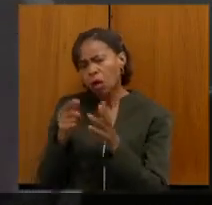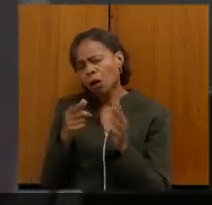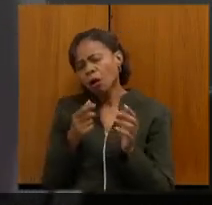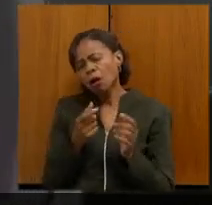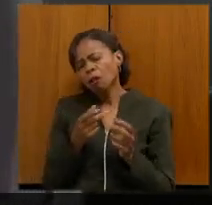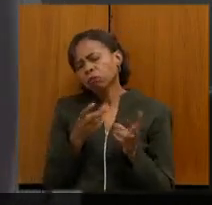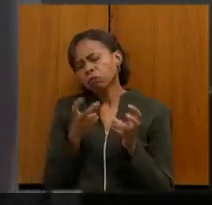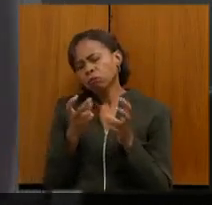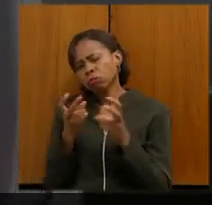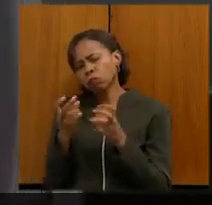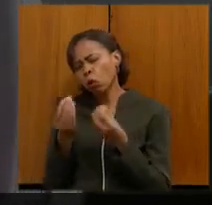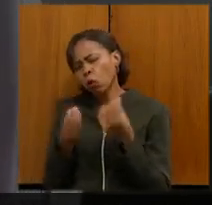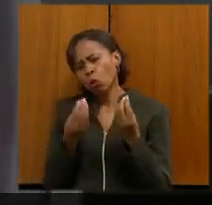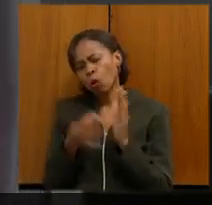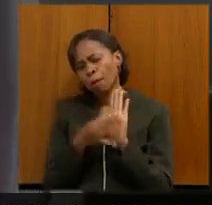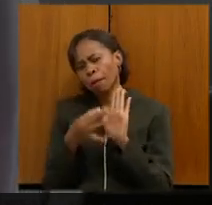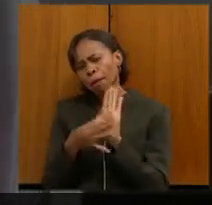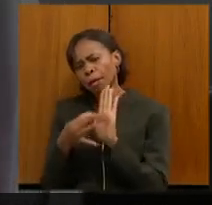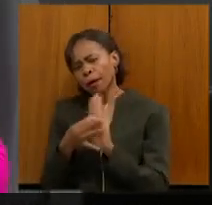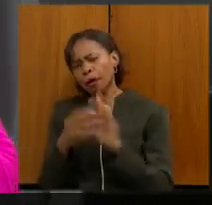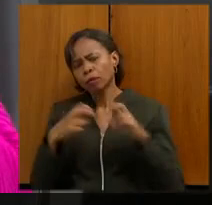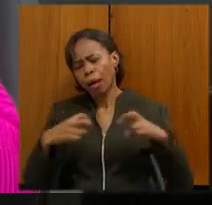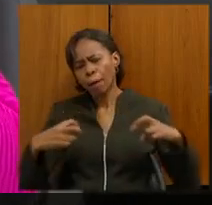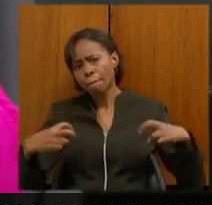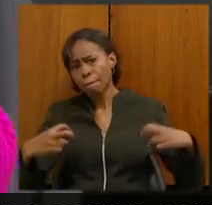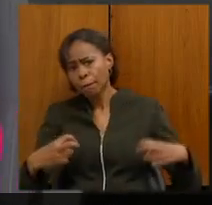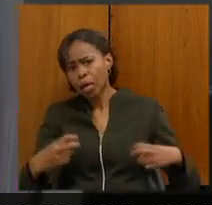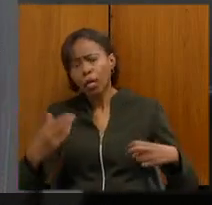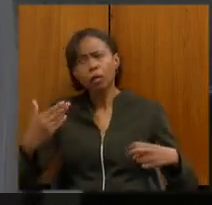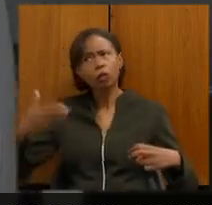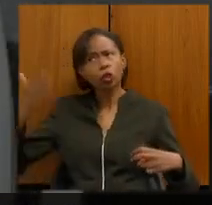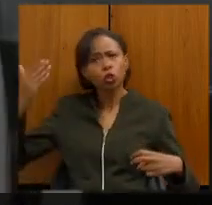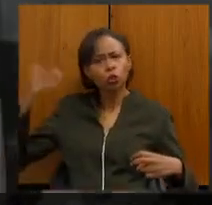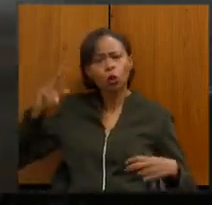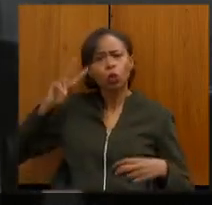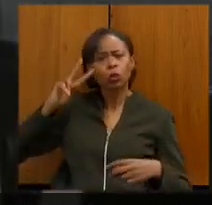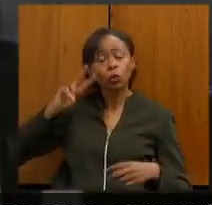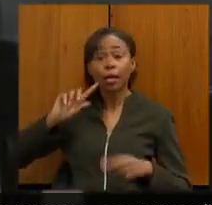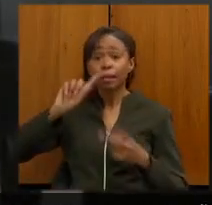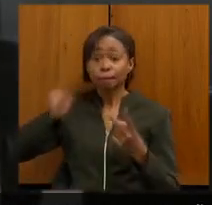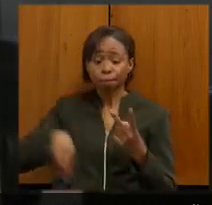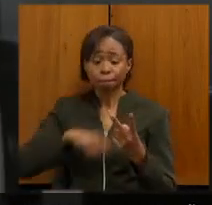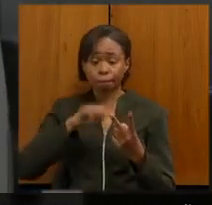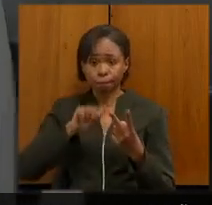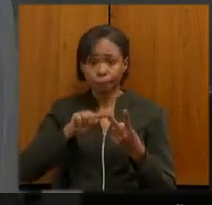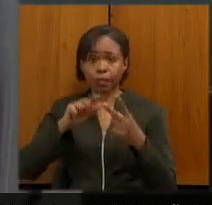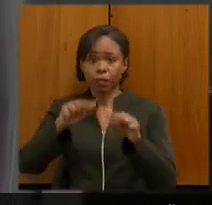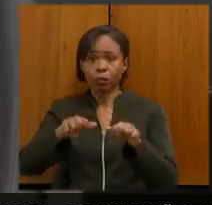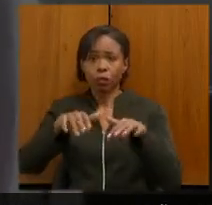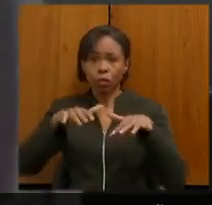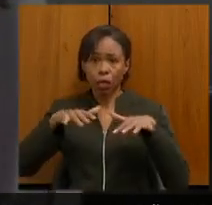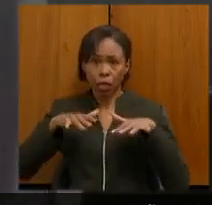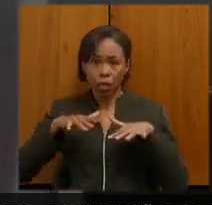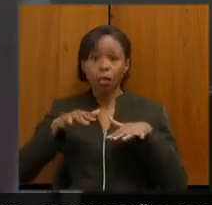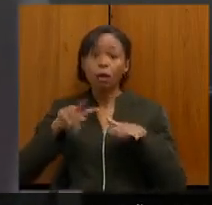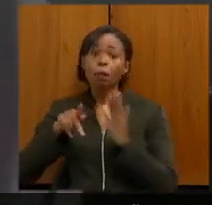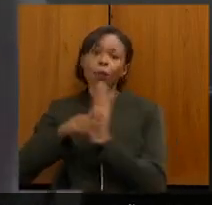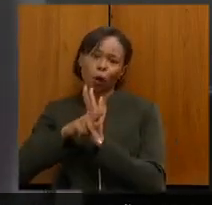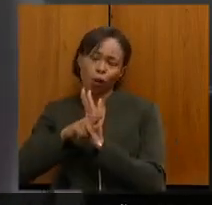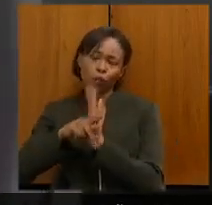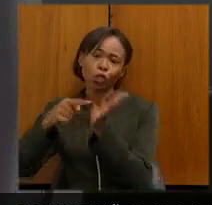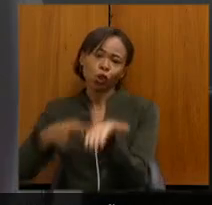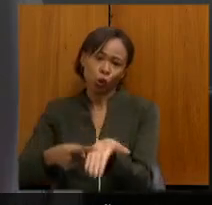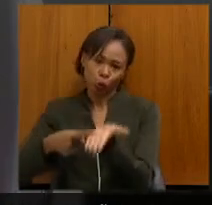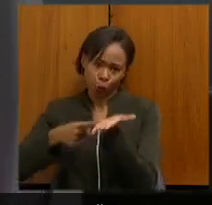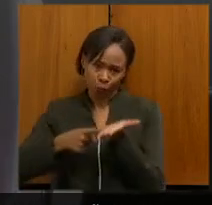da percepção da mesa o histórico da mesa de alugo e a segunda audiência que a audiência de convidados